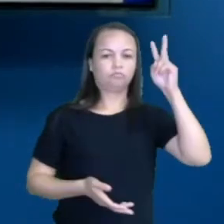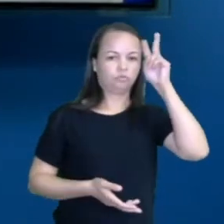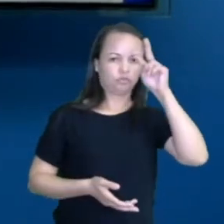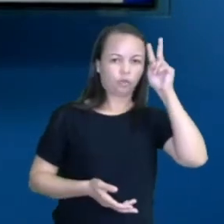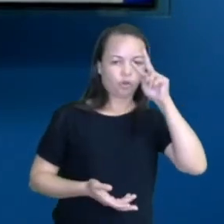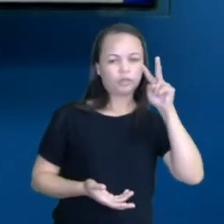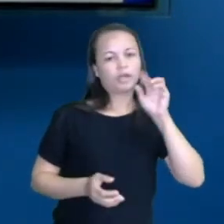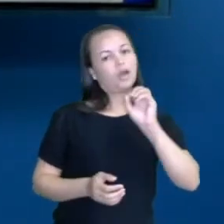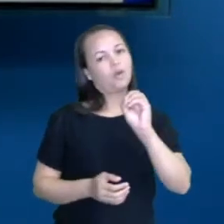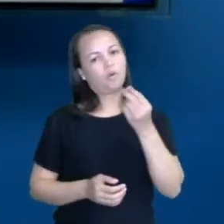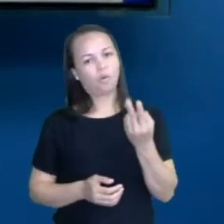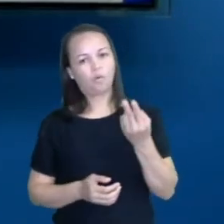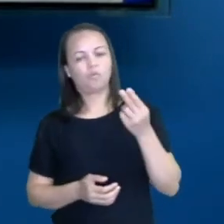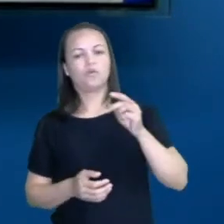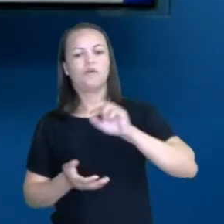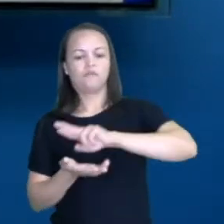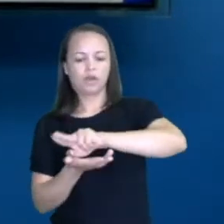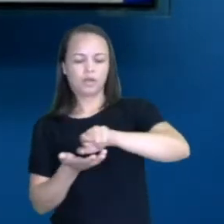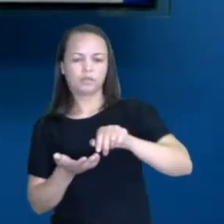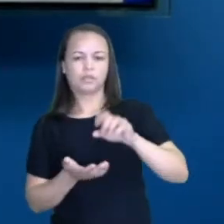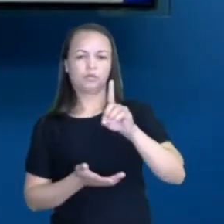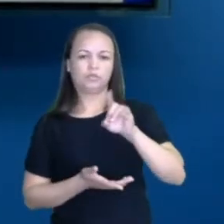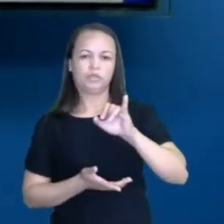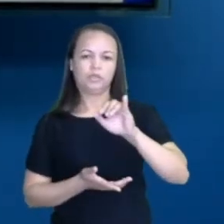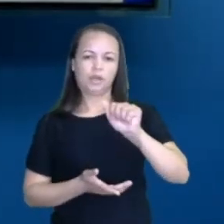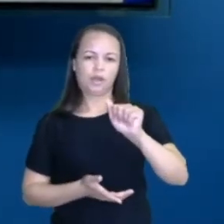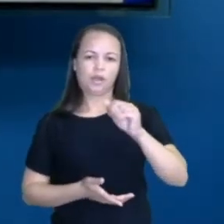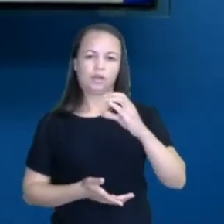ou variação diacrônica.